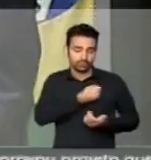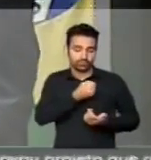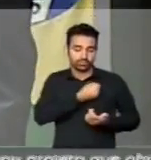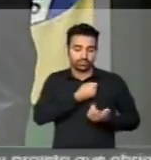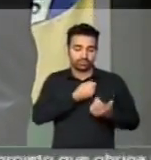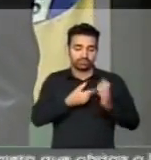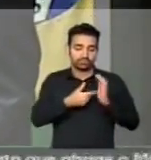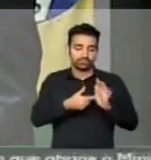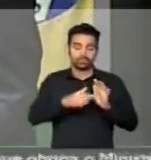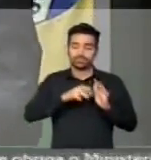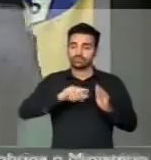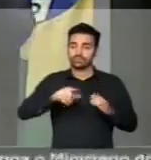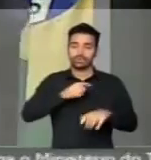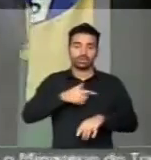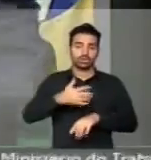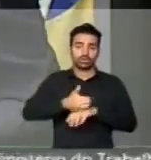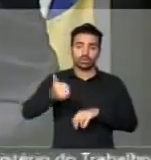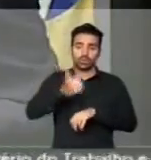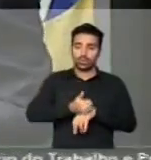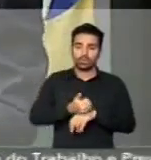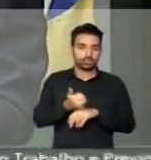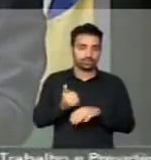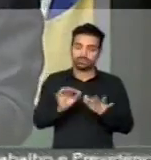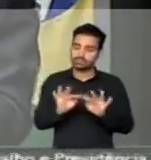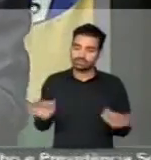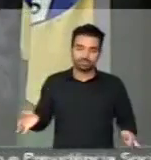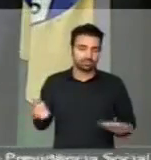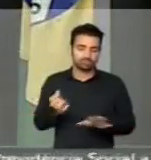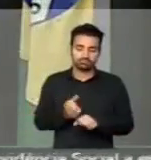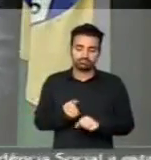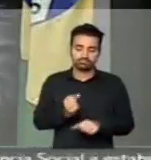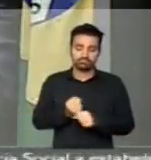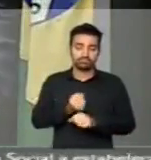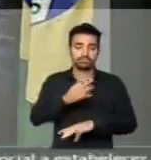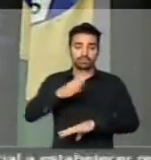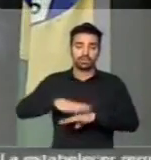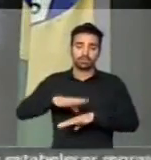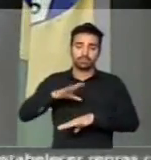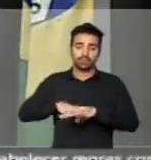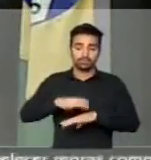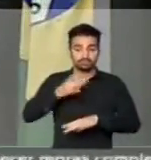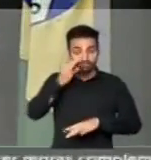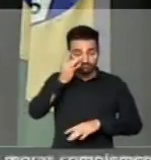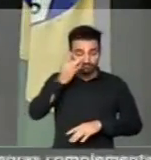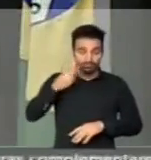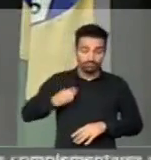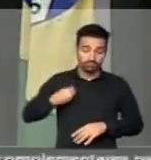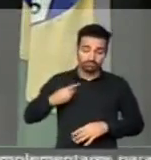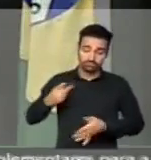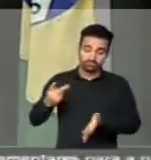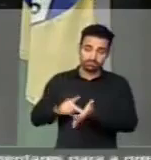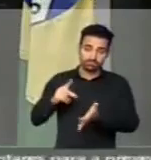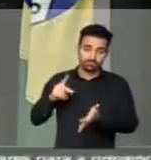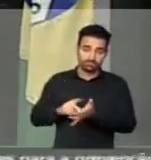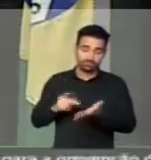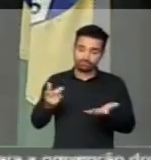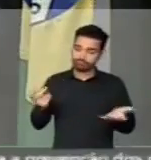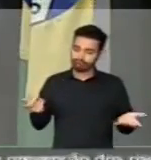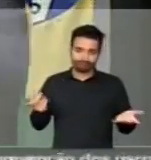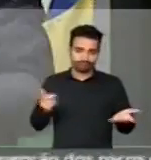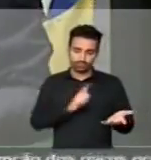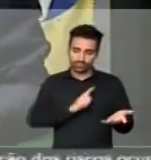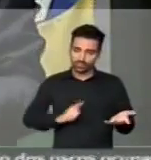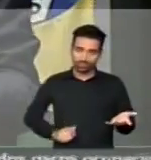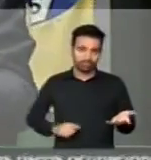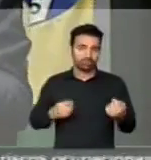são golpistas, eles são matemáticos. Eles são reais, eles fazem parte da vida do Estado,